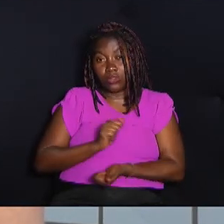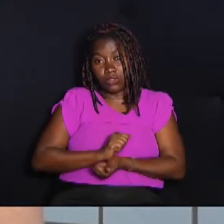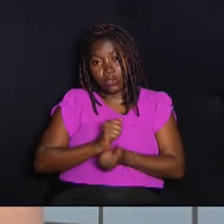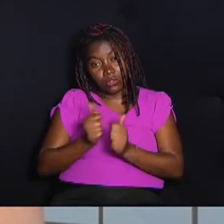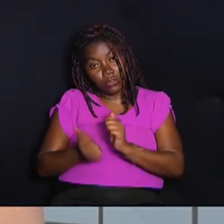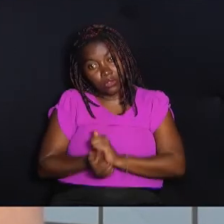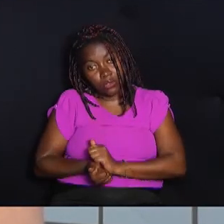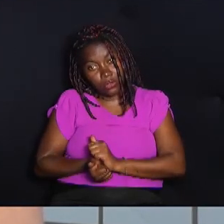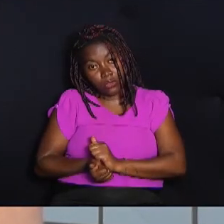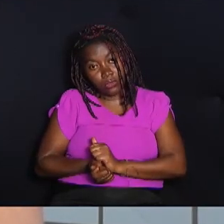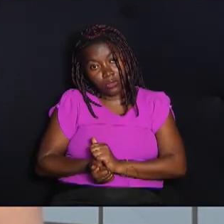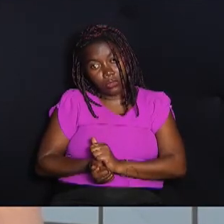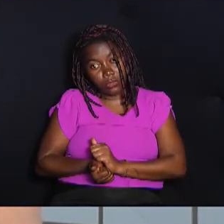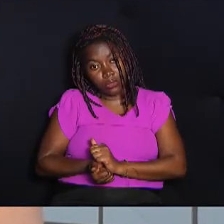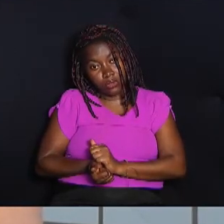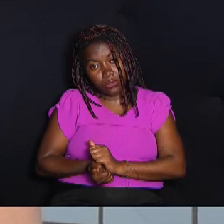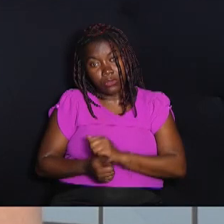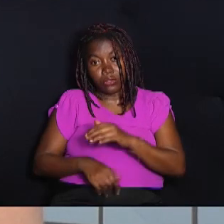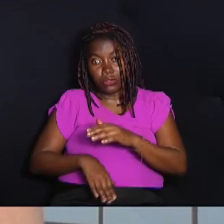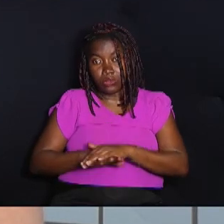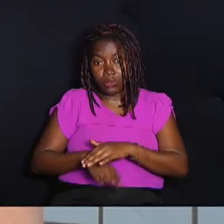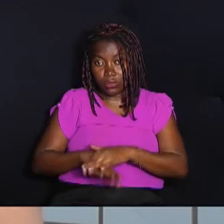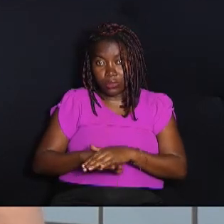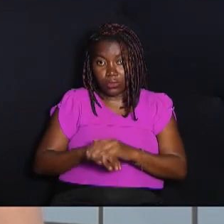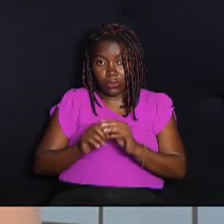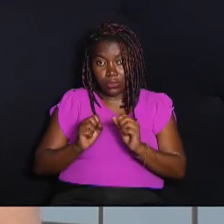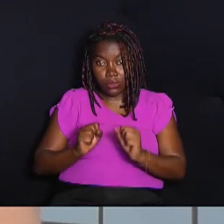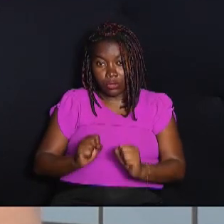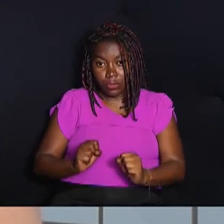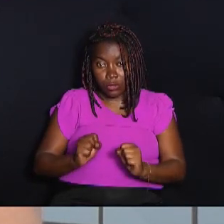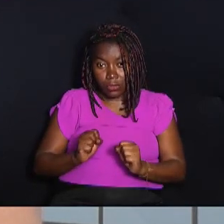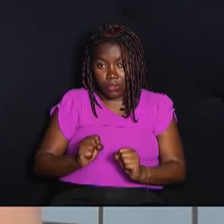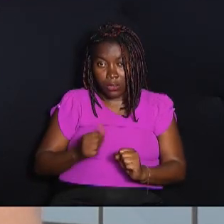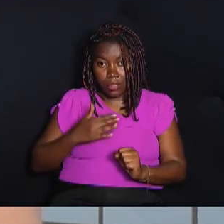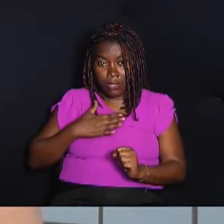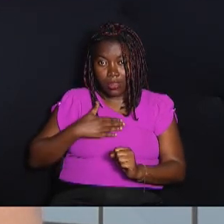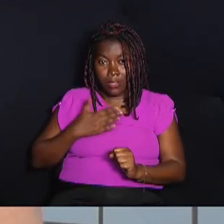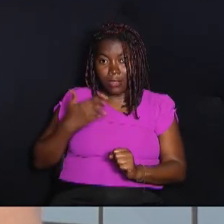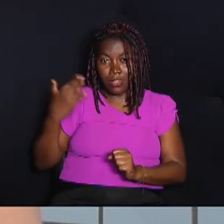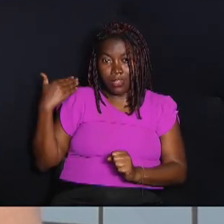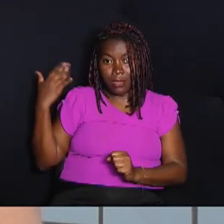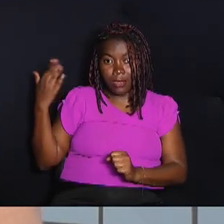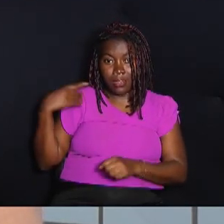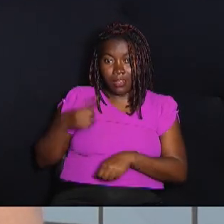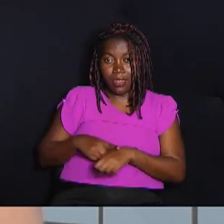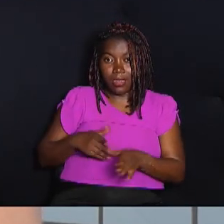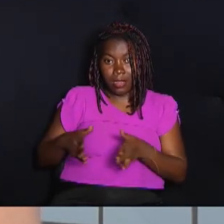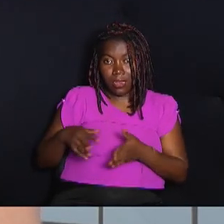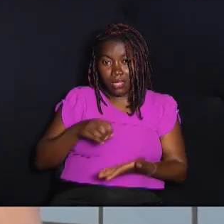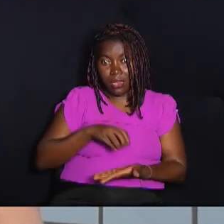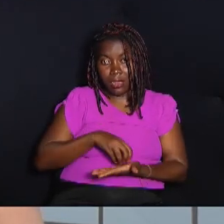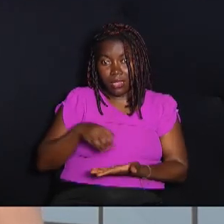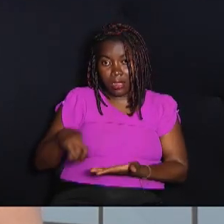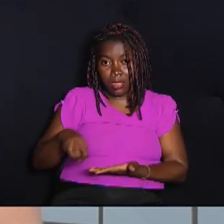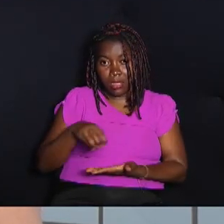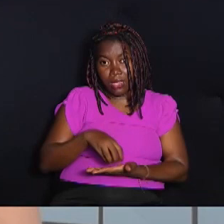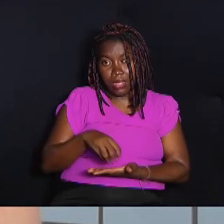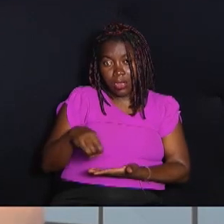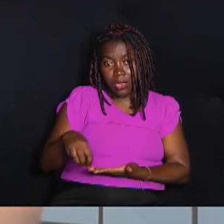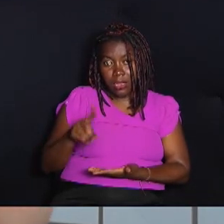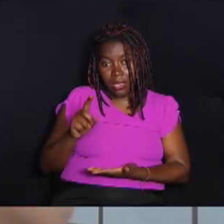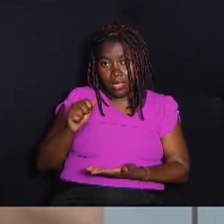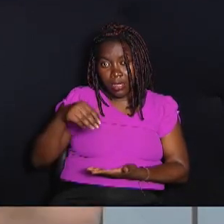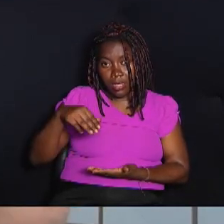né, jogos que possam ser... Na minha época, a gente jogava xadrez, tinha disputa de dama, você